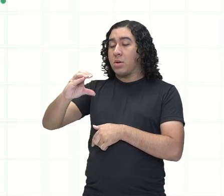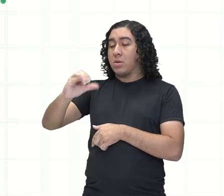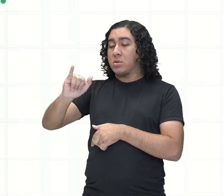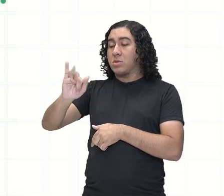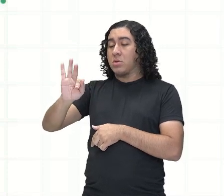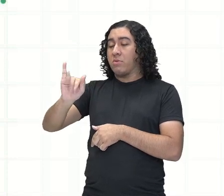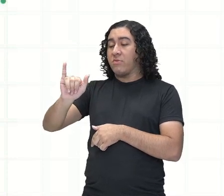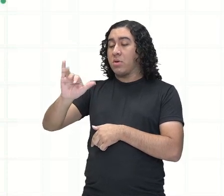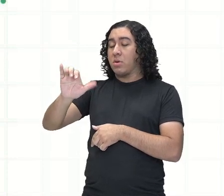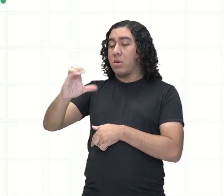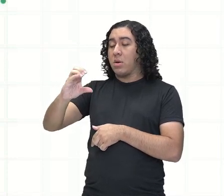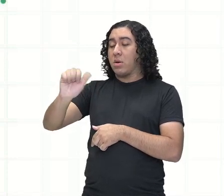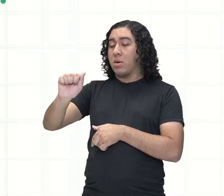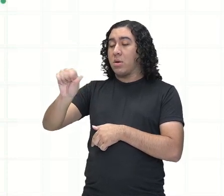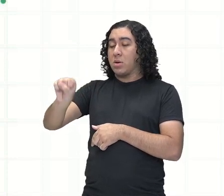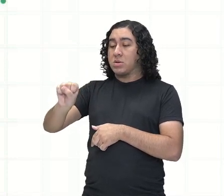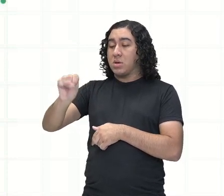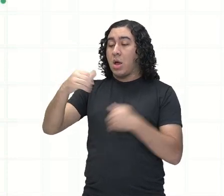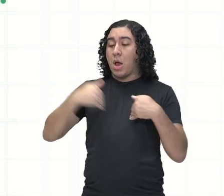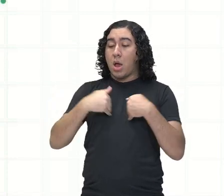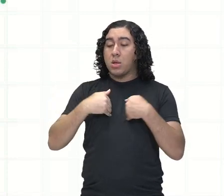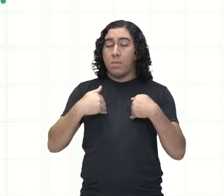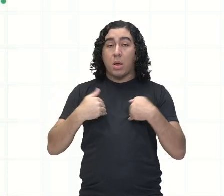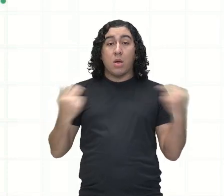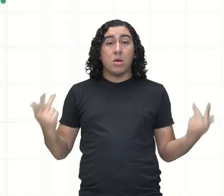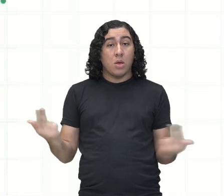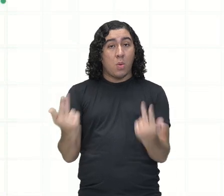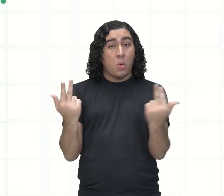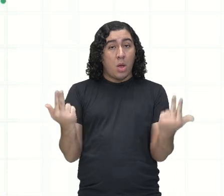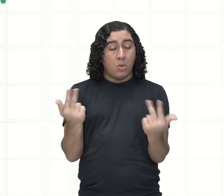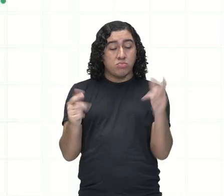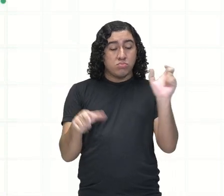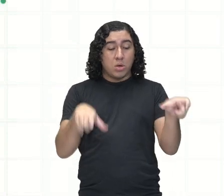relações ecológicas de prejuízo que há